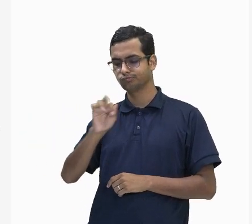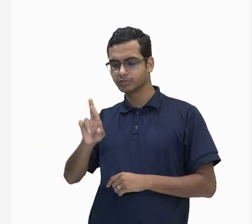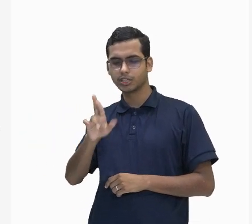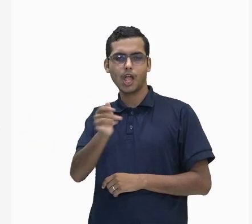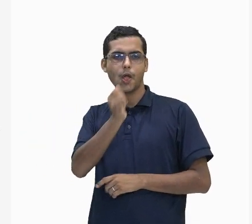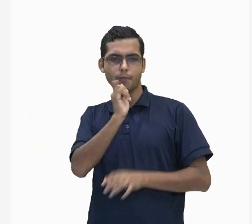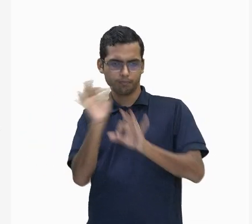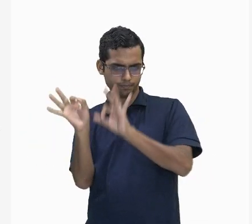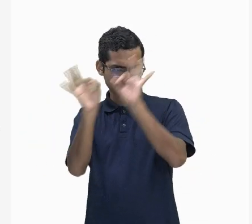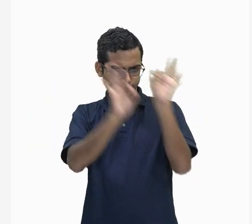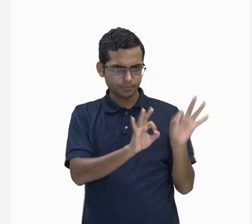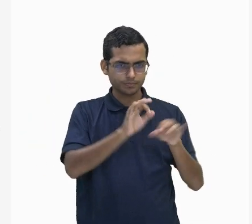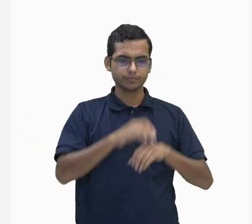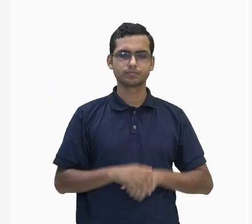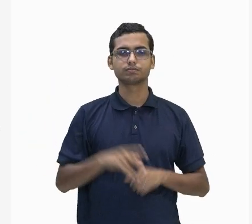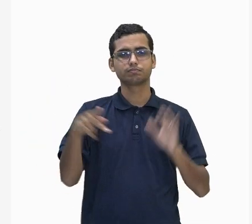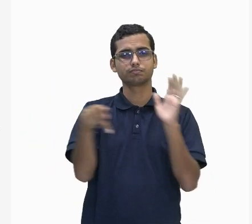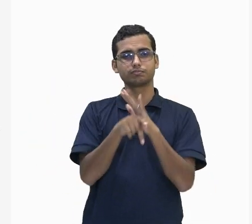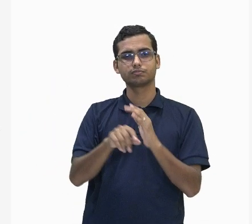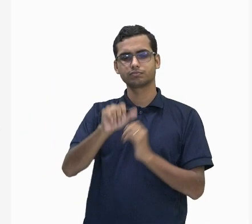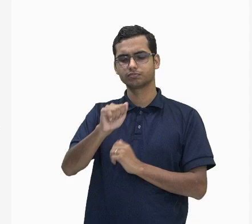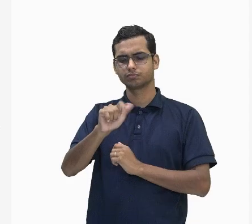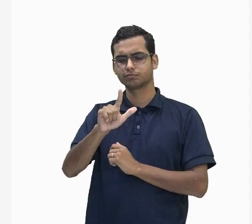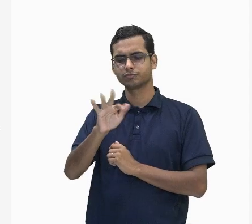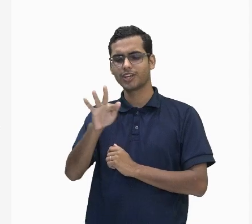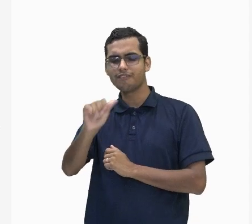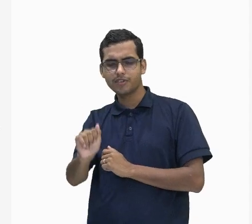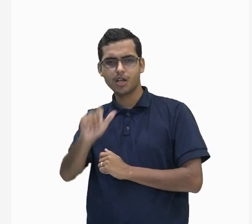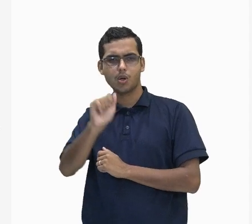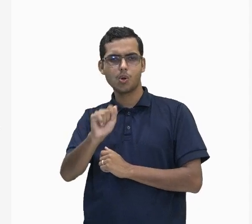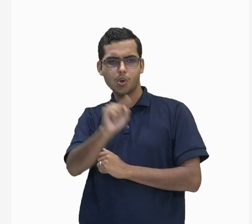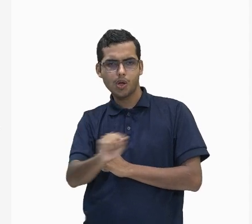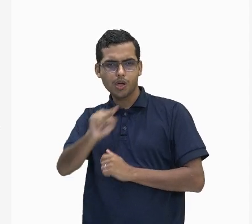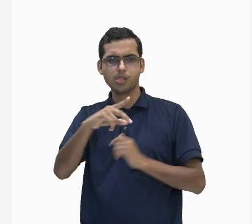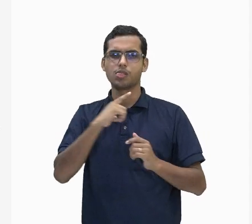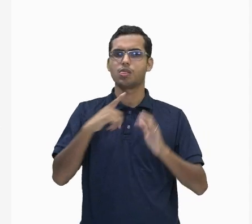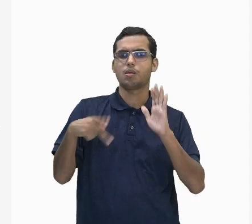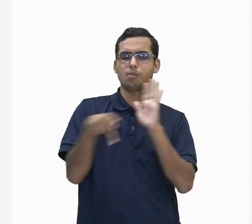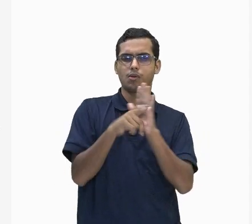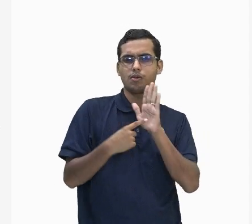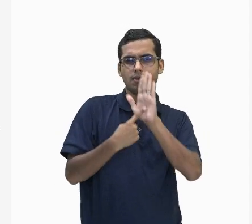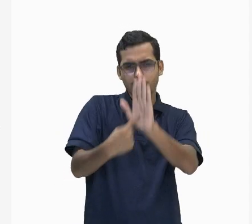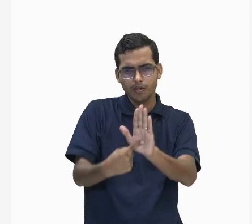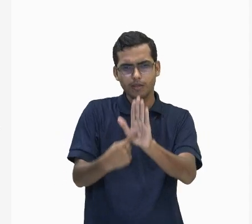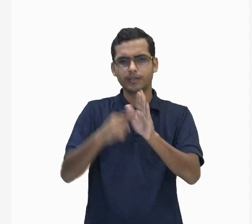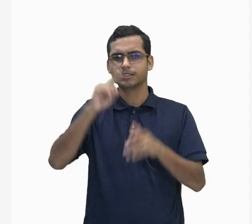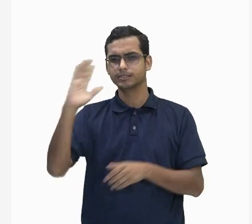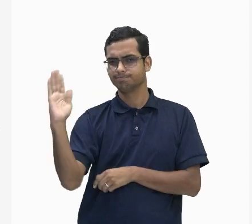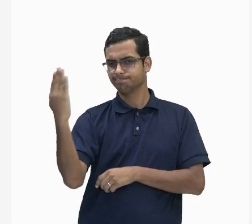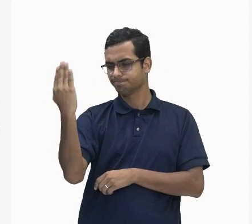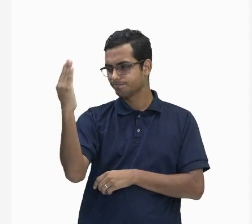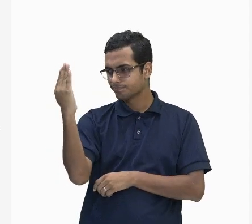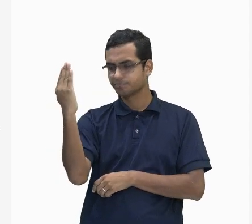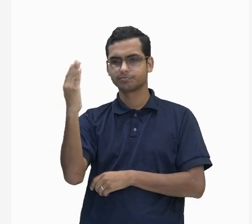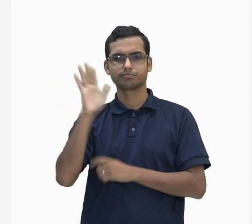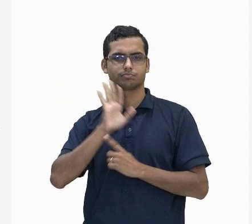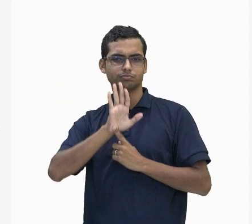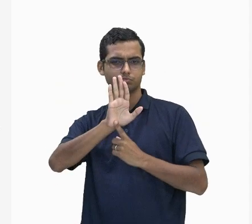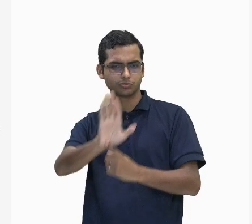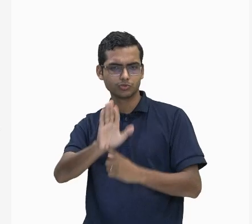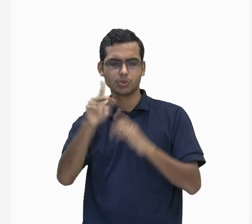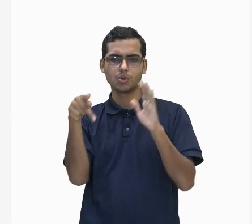exemplo, alfa como sendo o ângulo formado por dois espelhos planos, com as superfícies refletoras